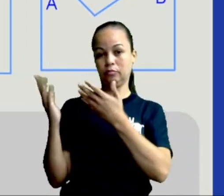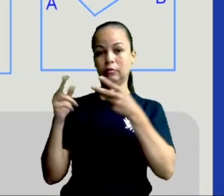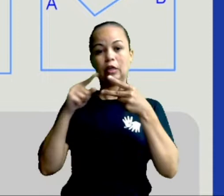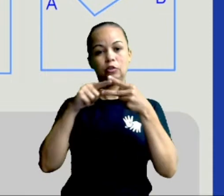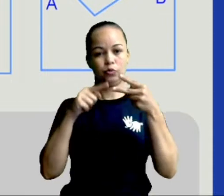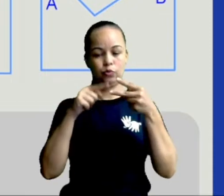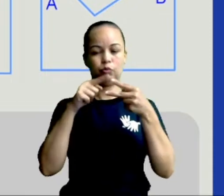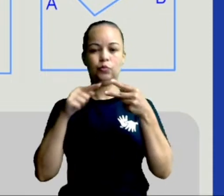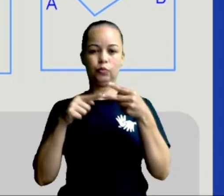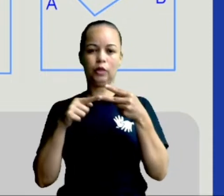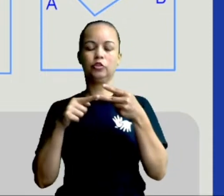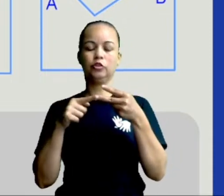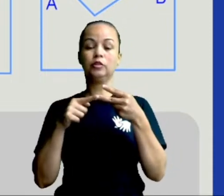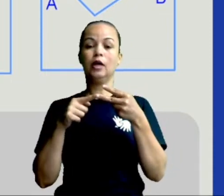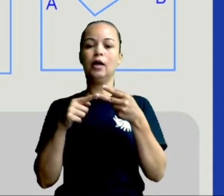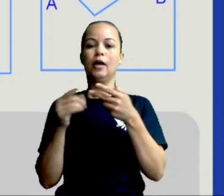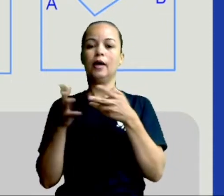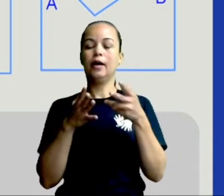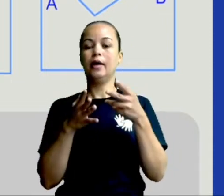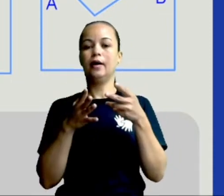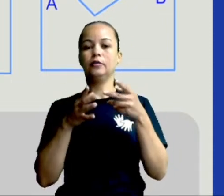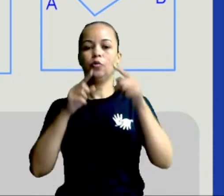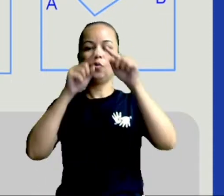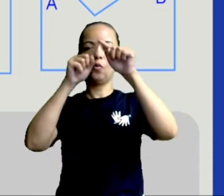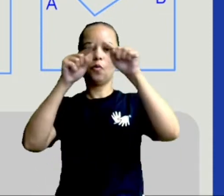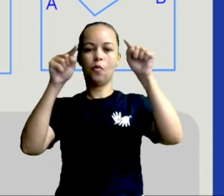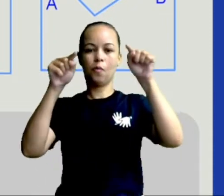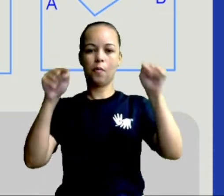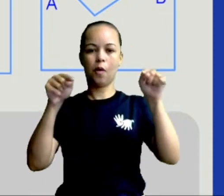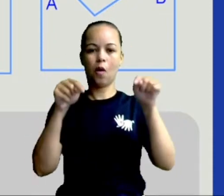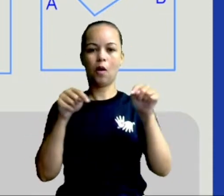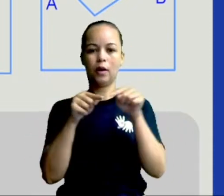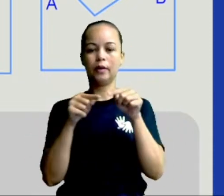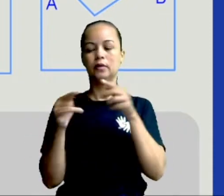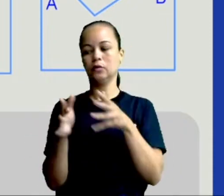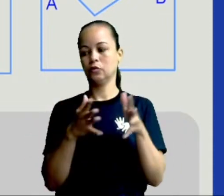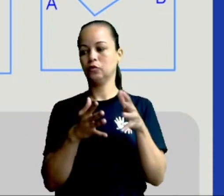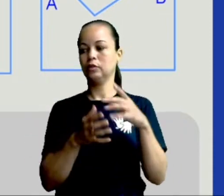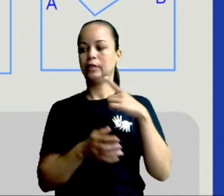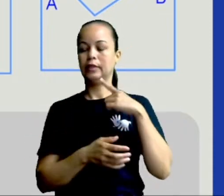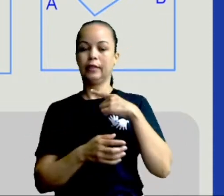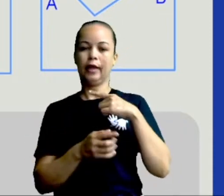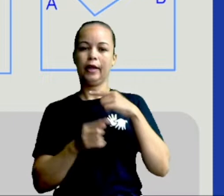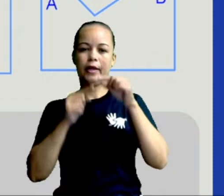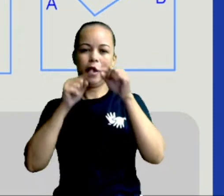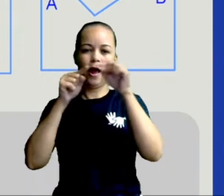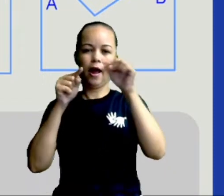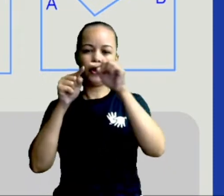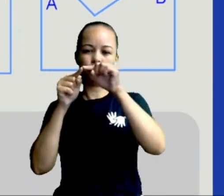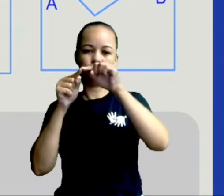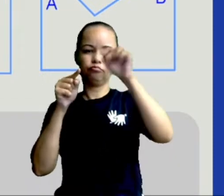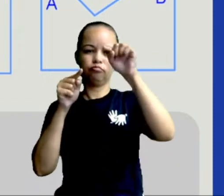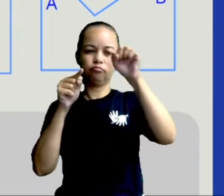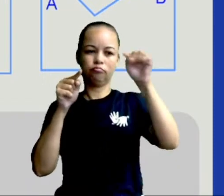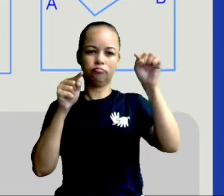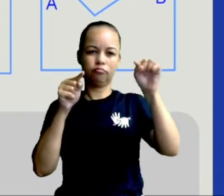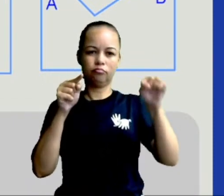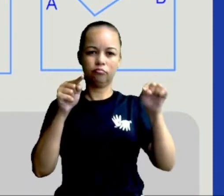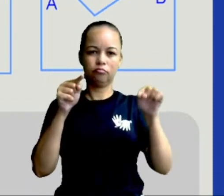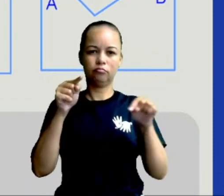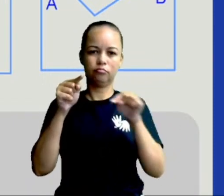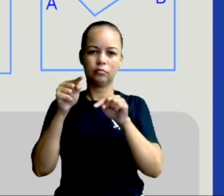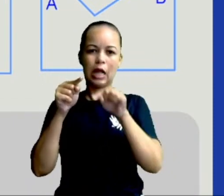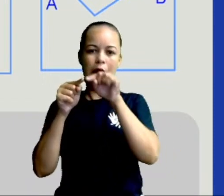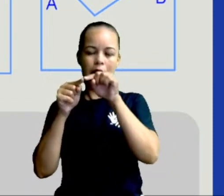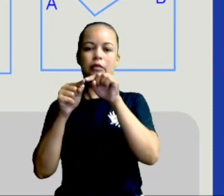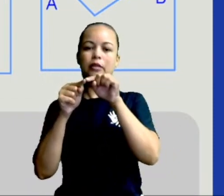de dois polígonos aí, e a gente percebe o quê? Que são linhas fechadas, veja que os segmentos de reta